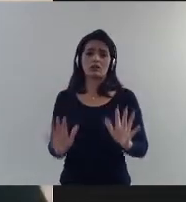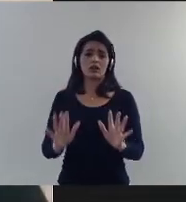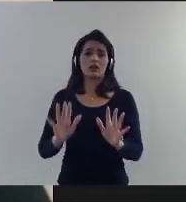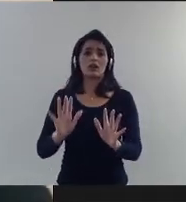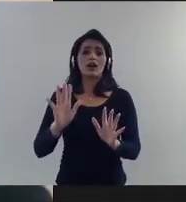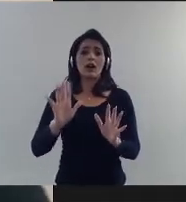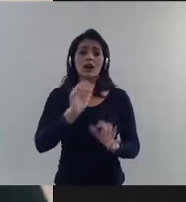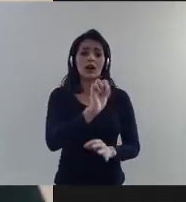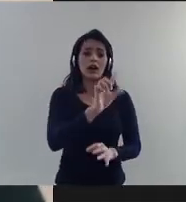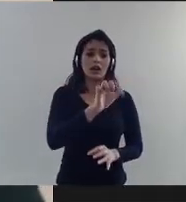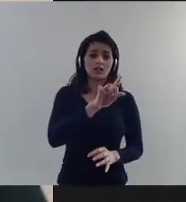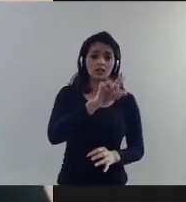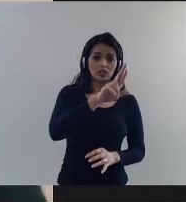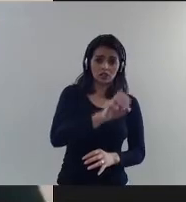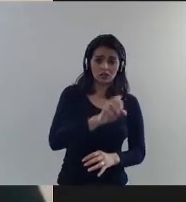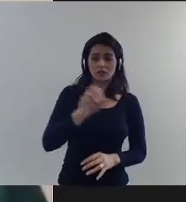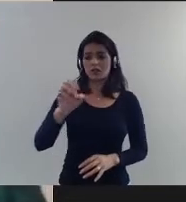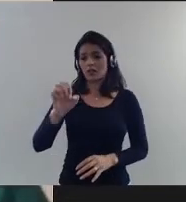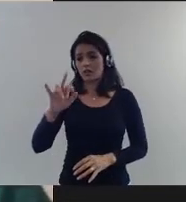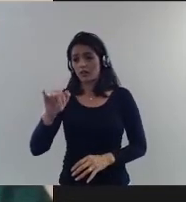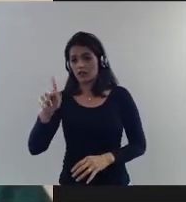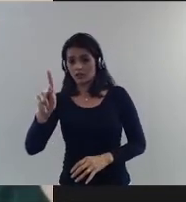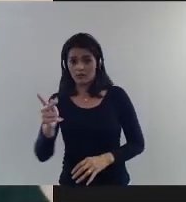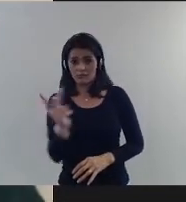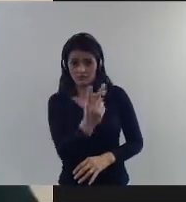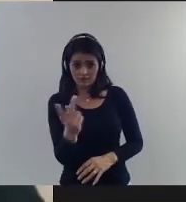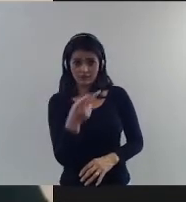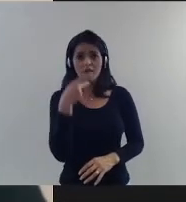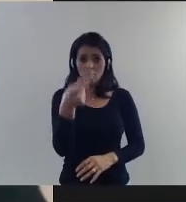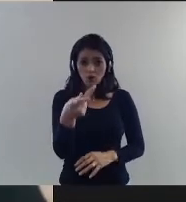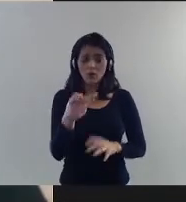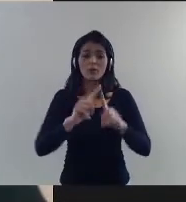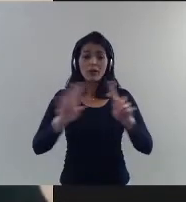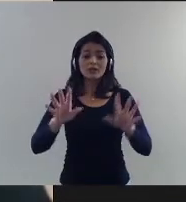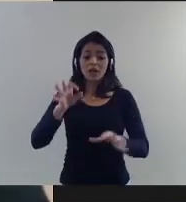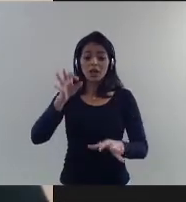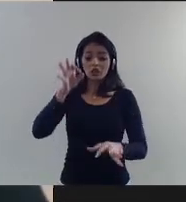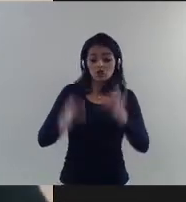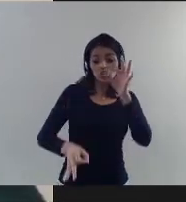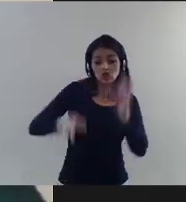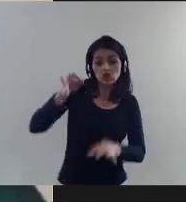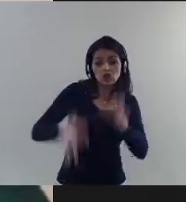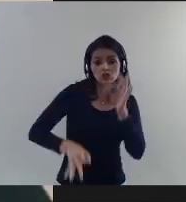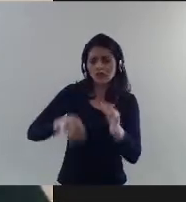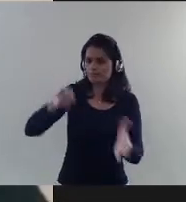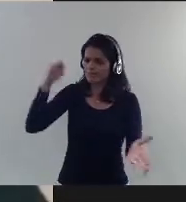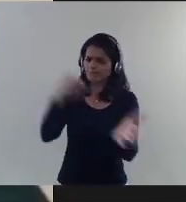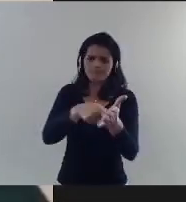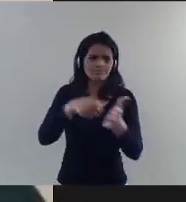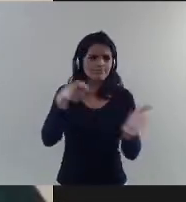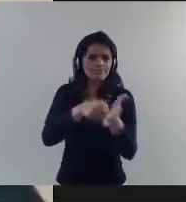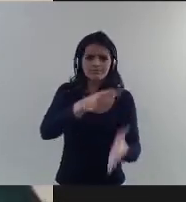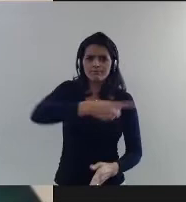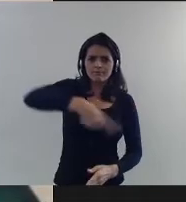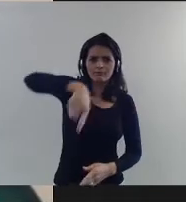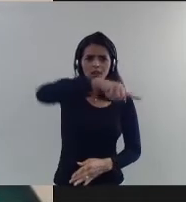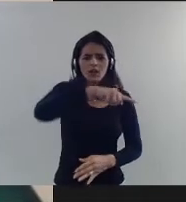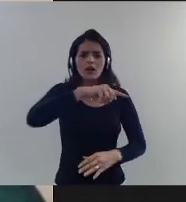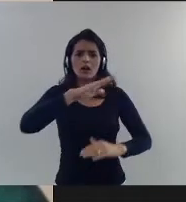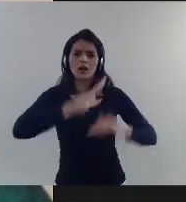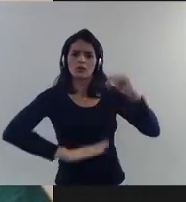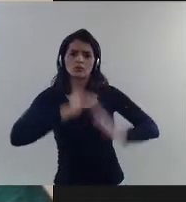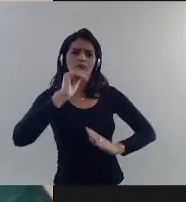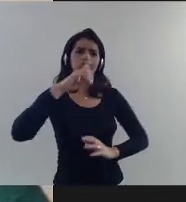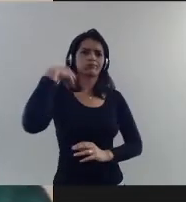pouquinho do que o Alexandre e o Eric falou, quando a gente fala assim, a justiça impôs aos advogados e ao meio jurídico essa